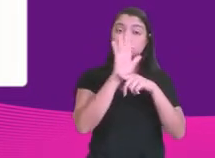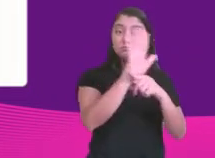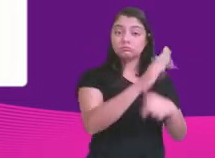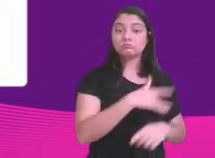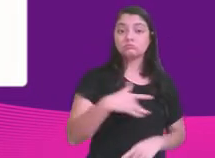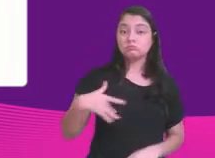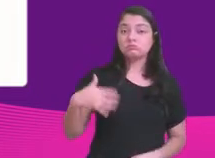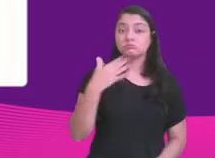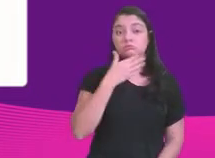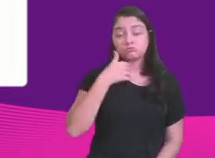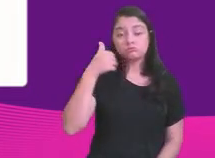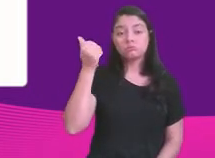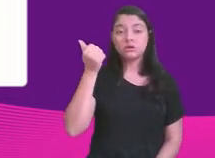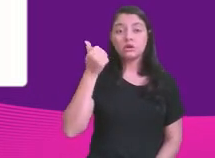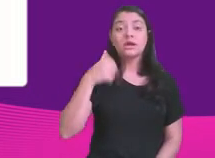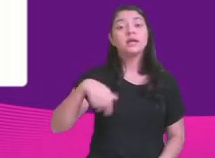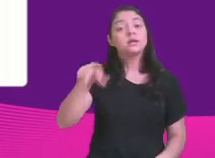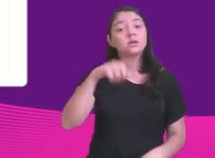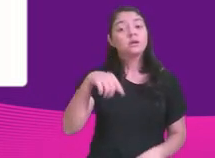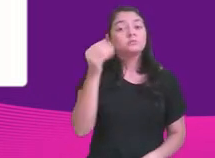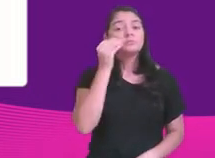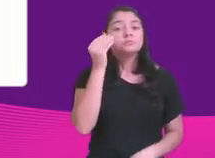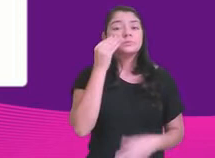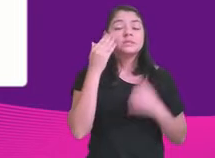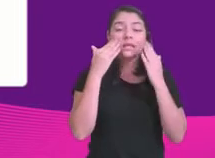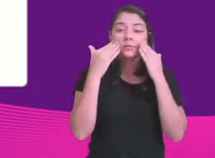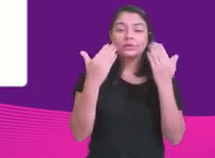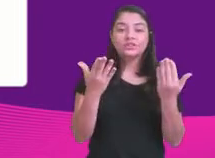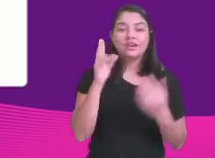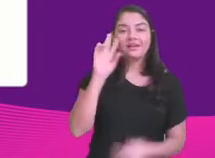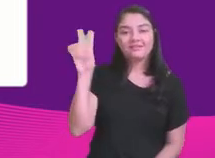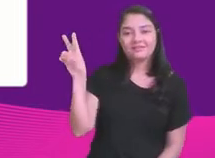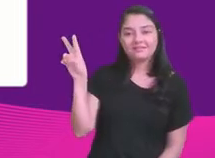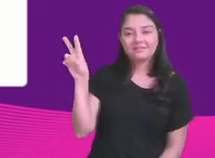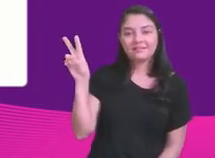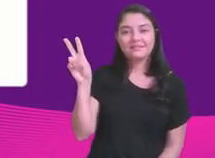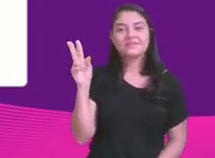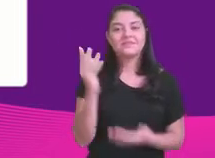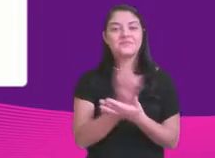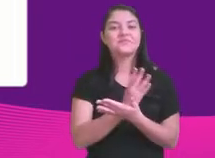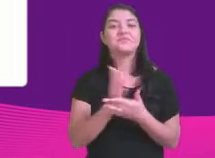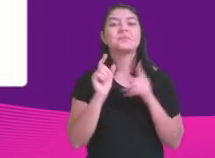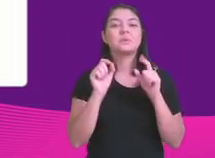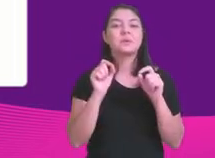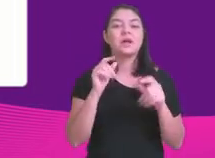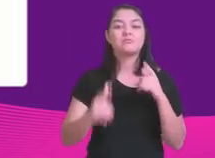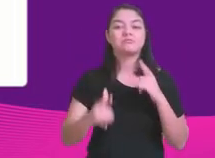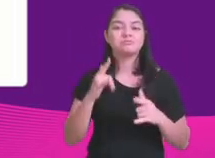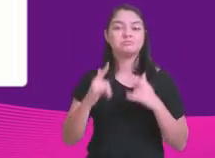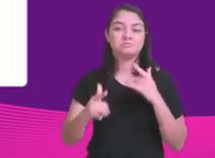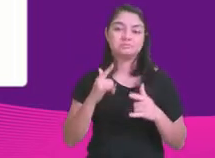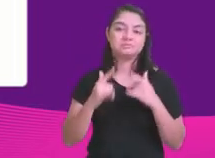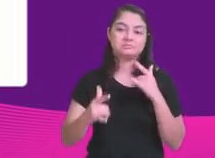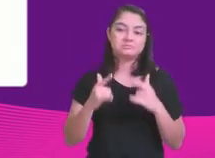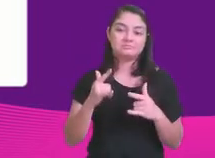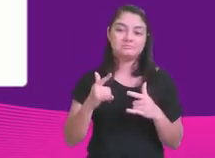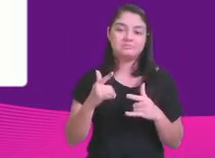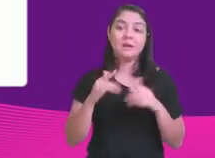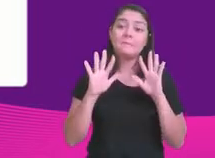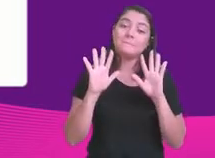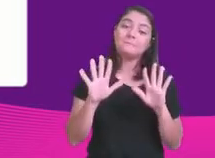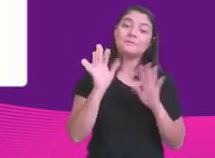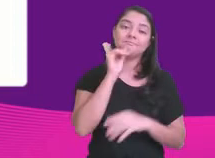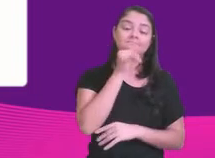nós tentamos demonstrar isso através desse trial prospectivo, randomizado, infelizmente, saindo de uma